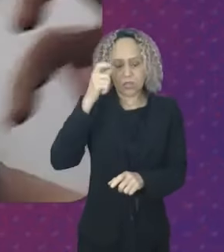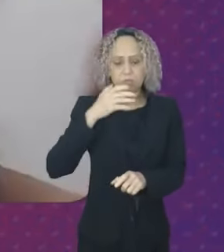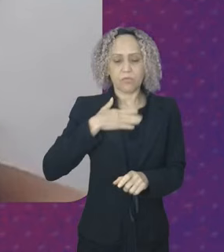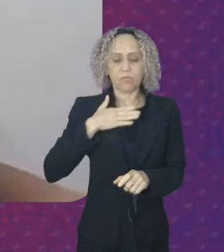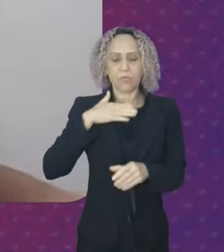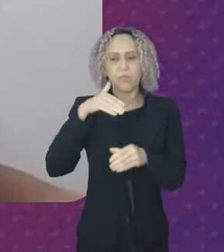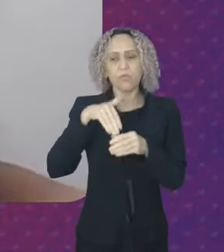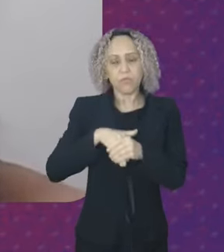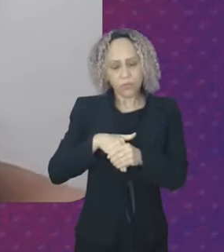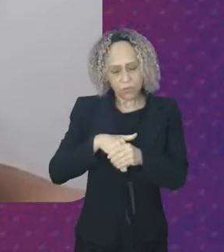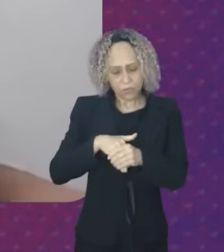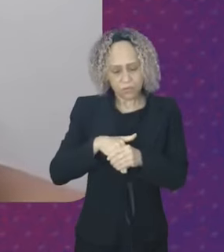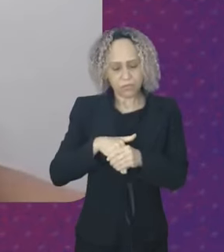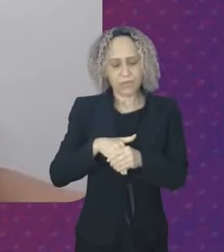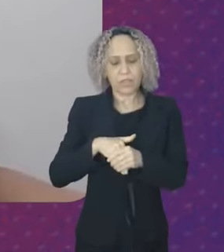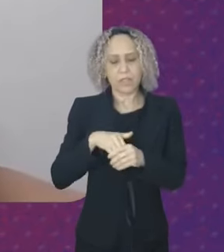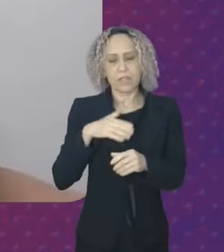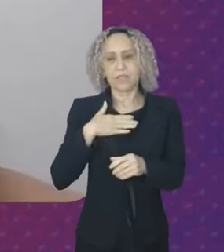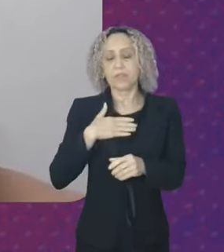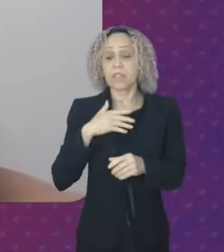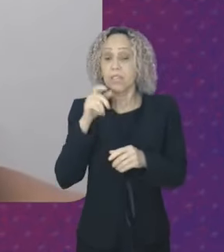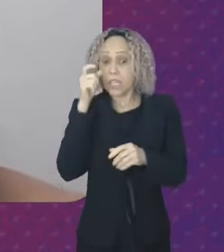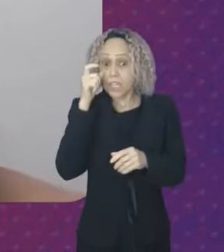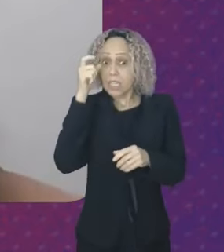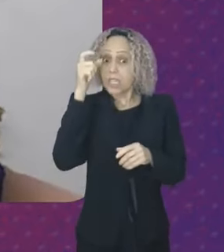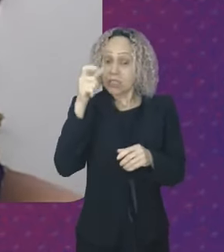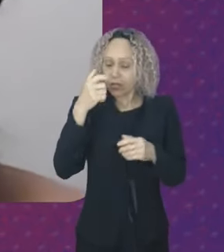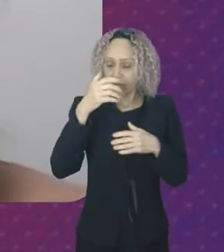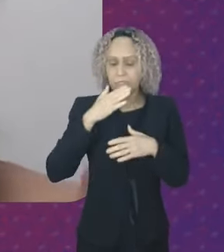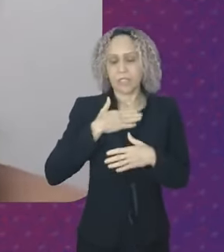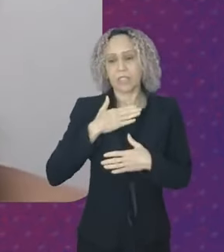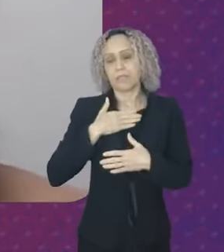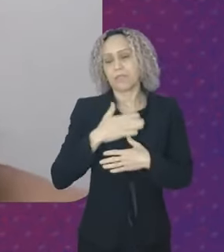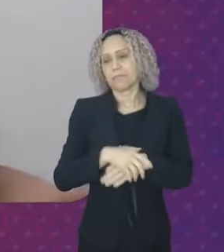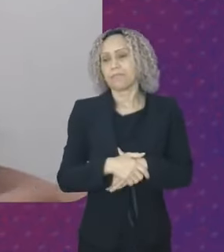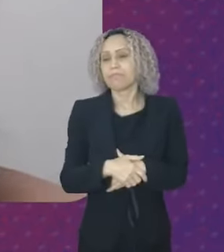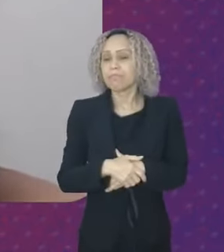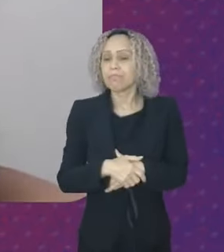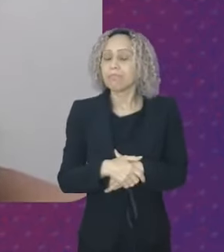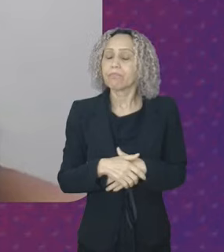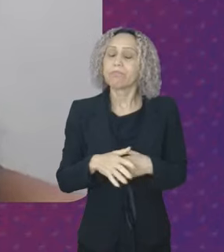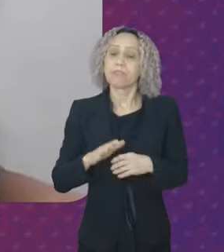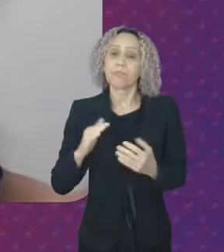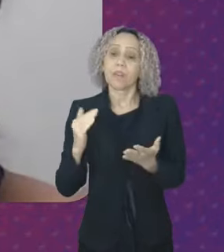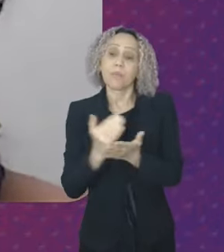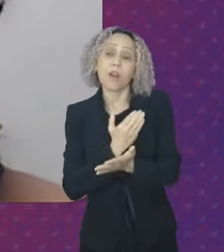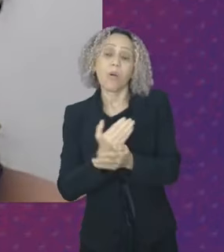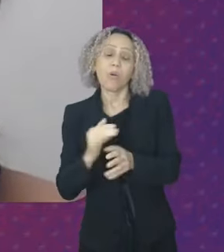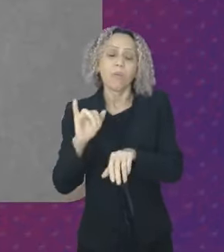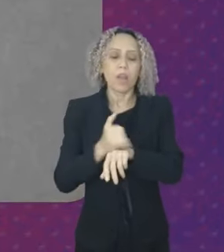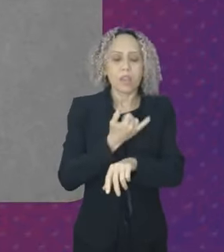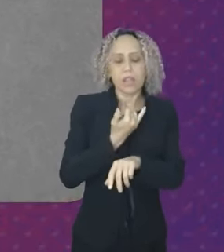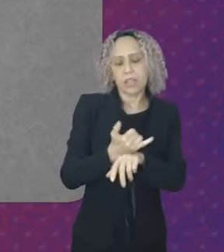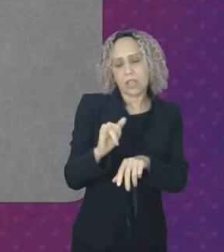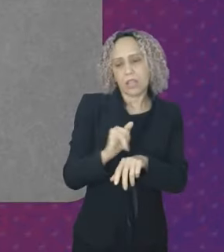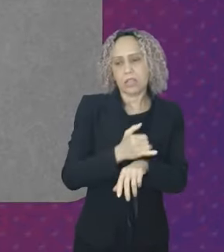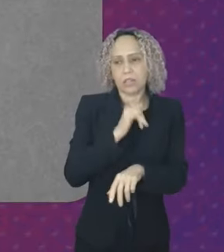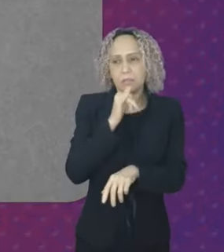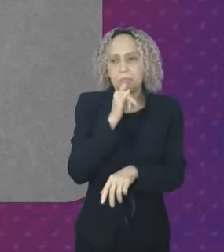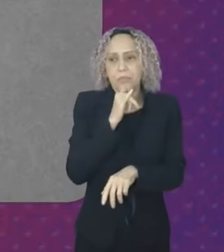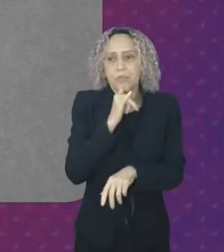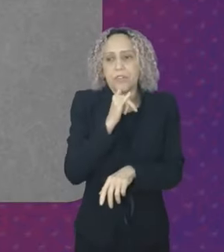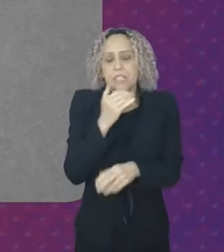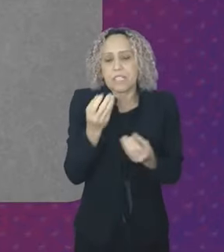gente fala muito sobre algumas estratégias, como, por exemplo, a